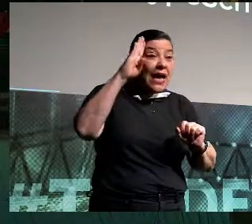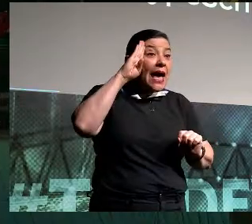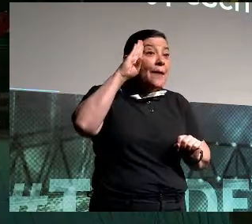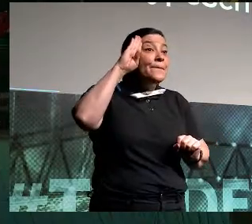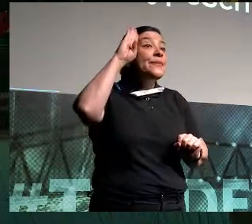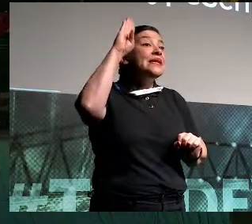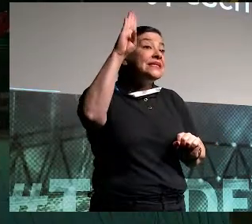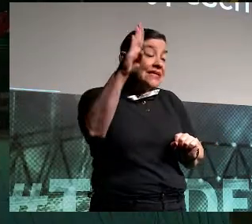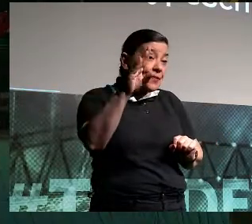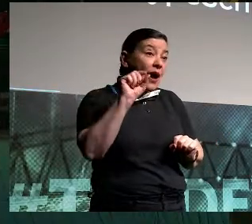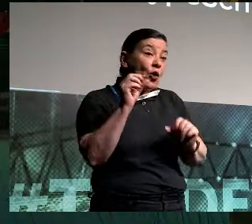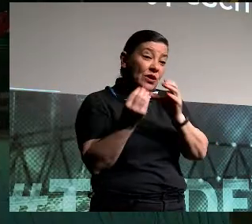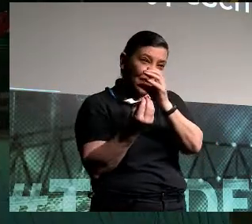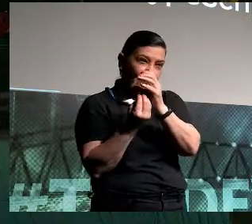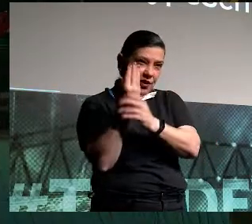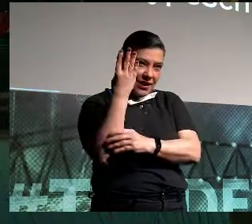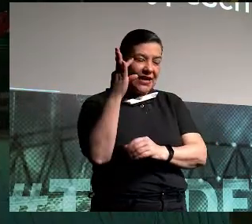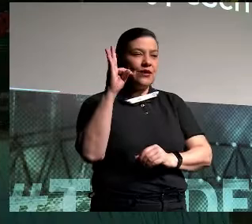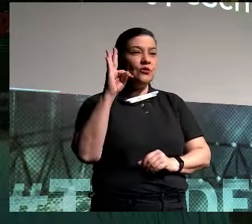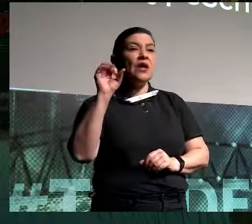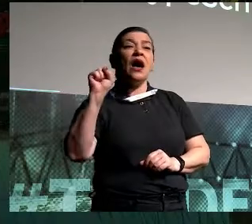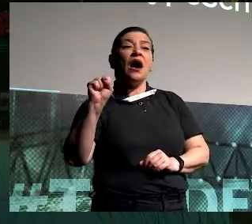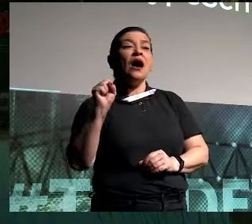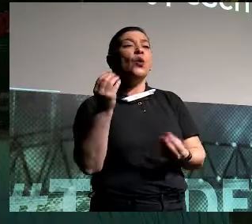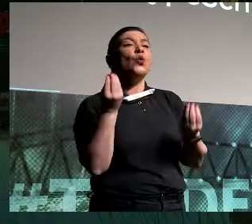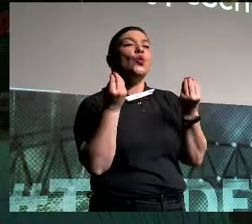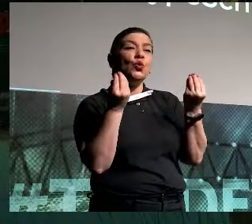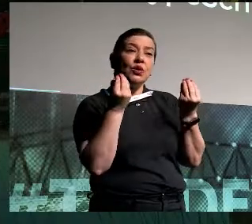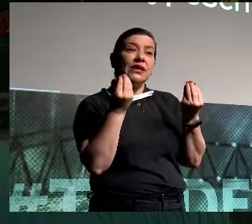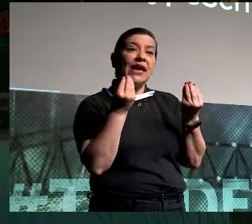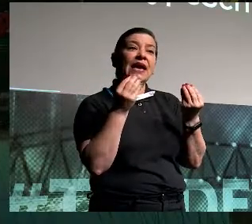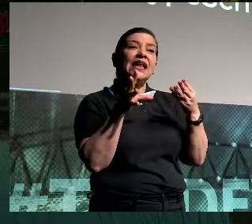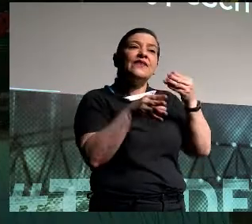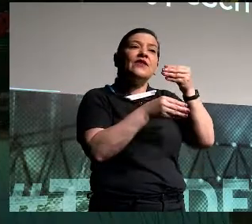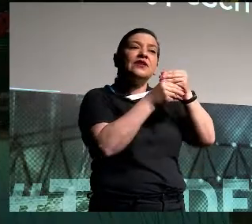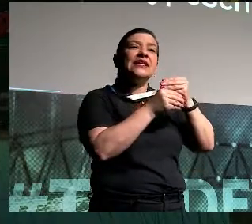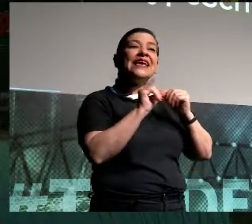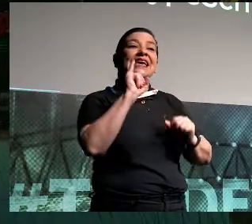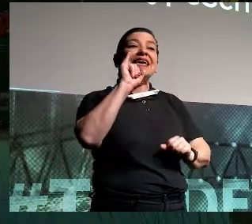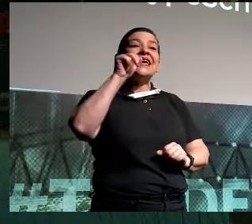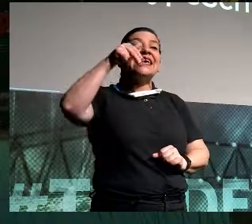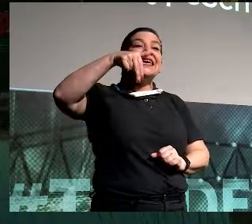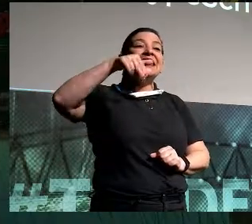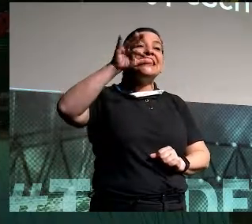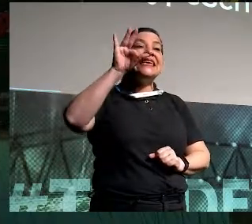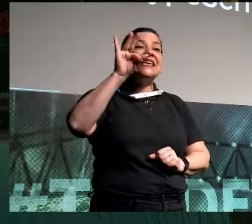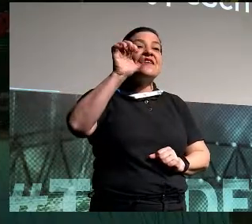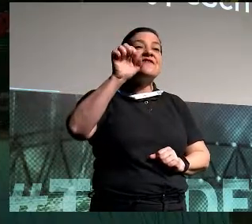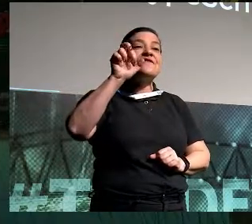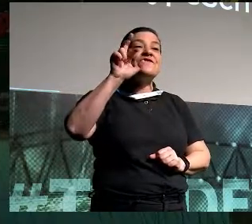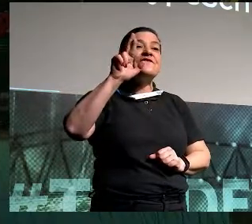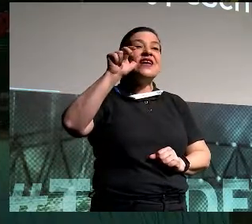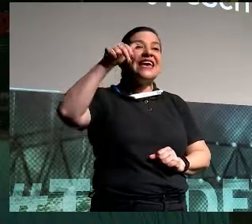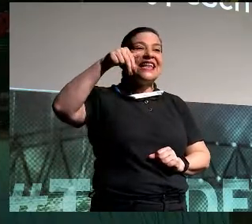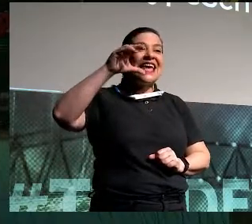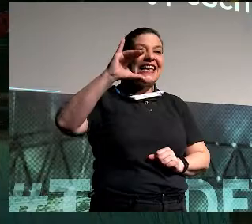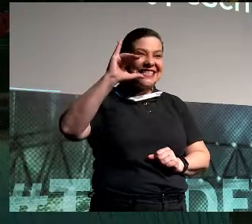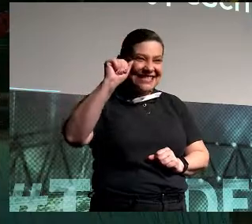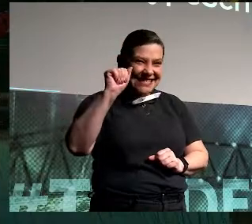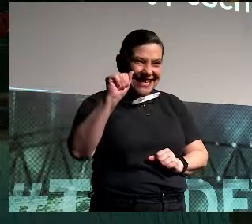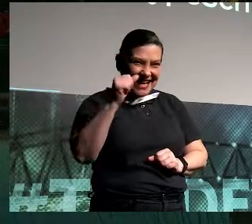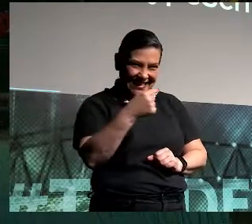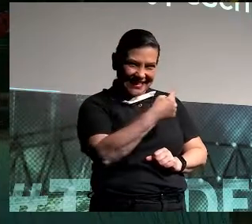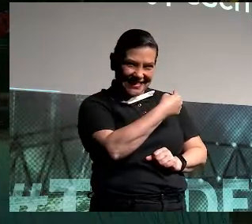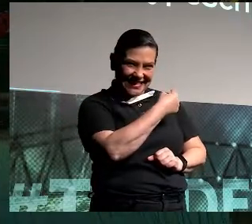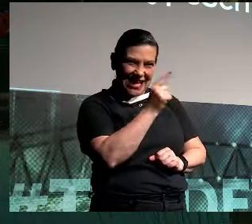qual existe ele trair para a gente é para um negócio chamado inferência. Inferência é a coisa mais linda e perfeita